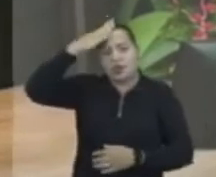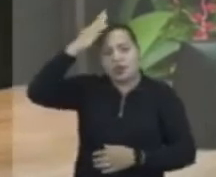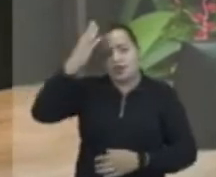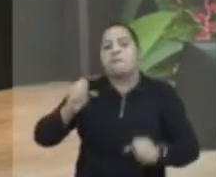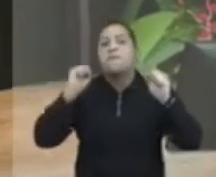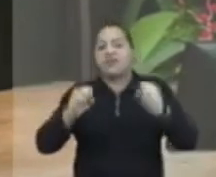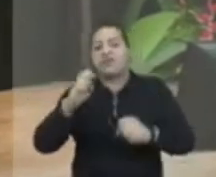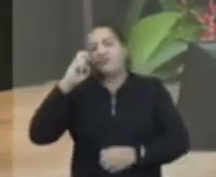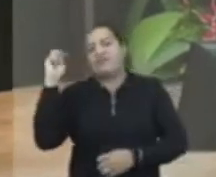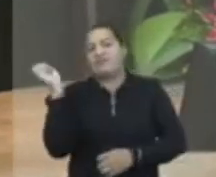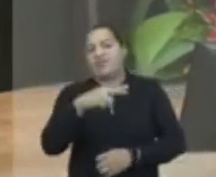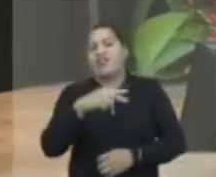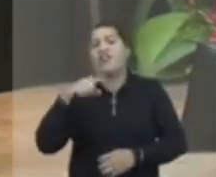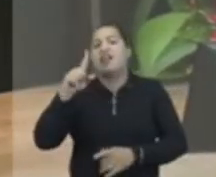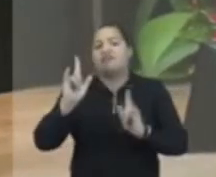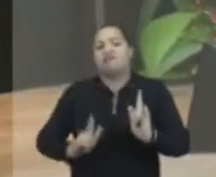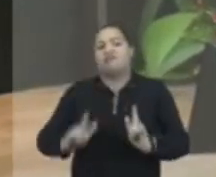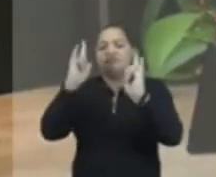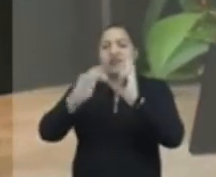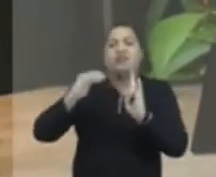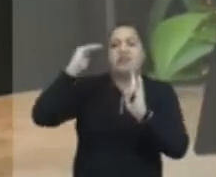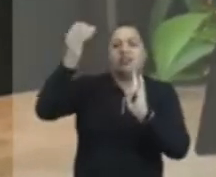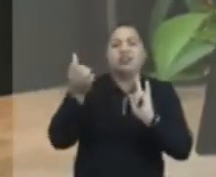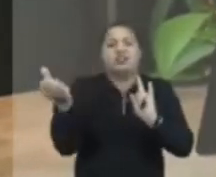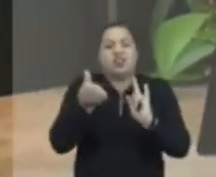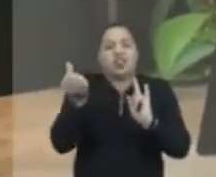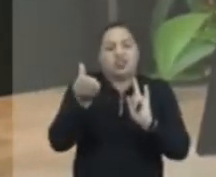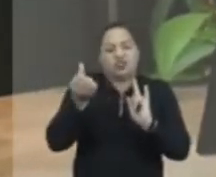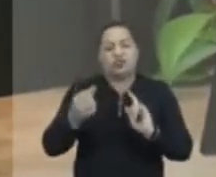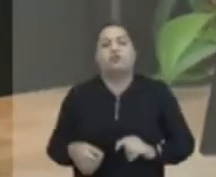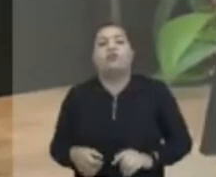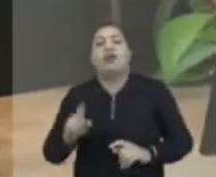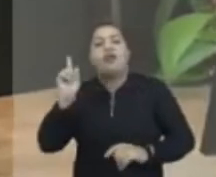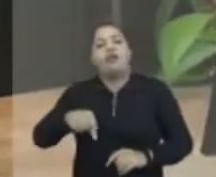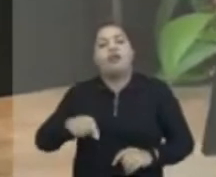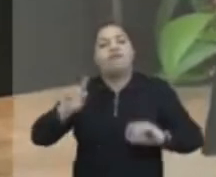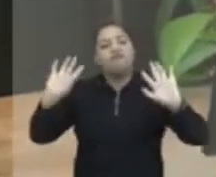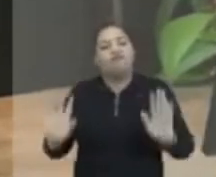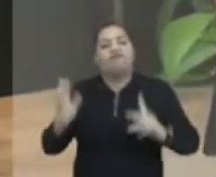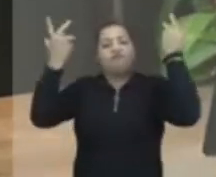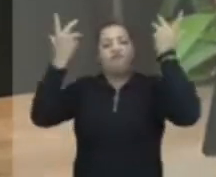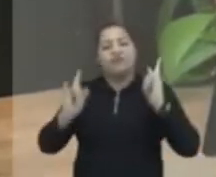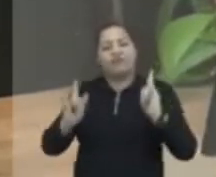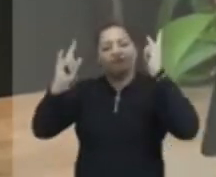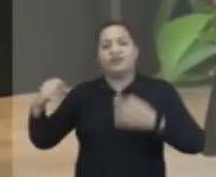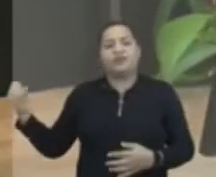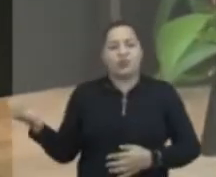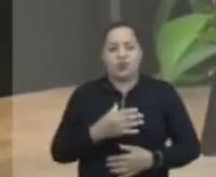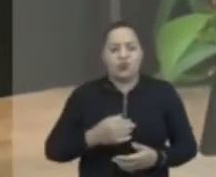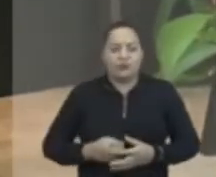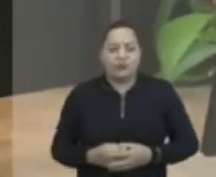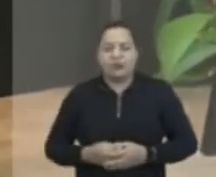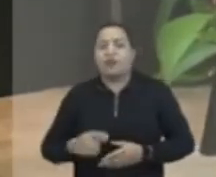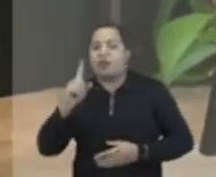acompanhadas no terraço deste edifício, no sexto andar, em celebração a esta inauguração. No local